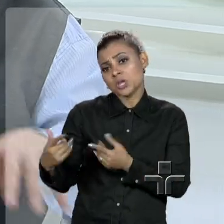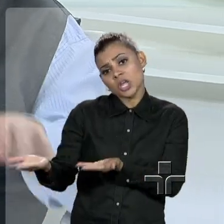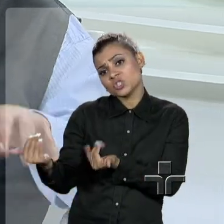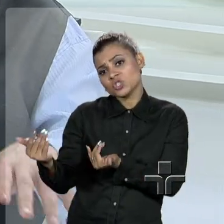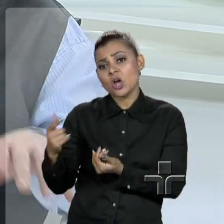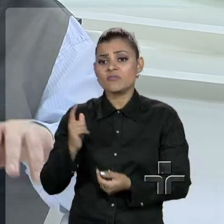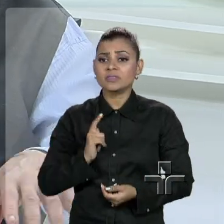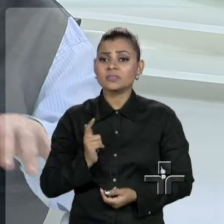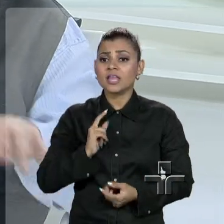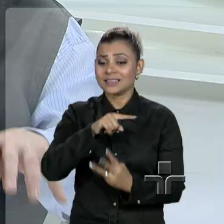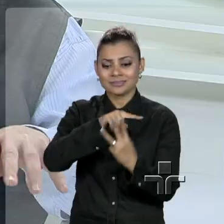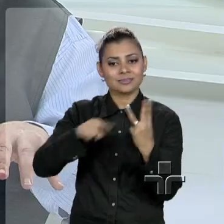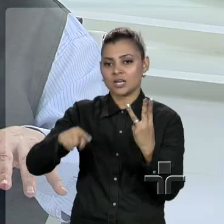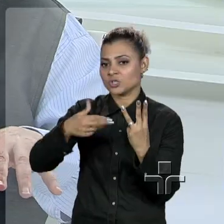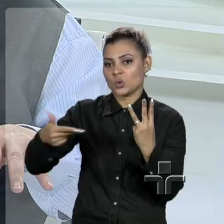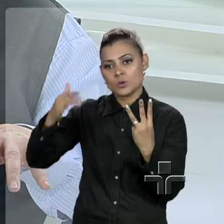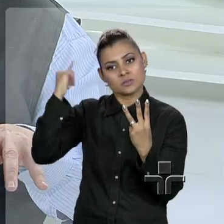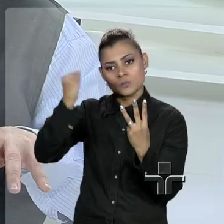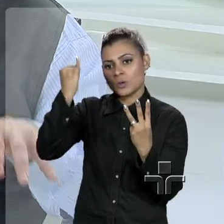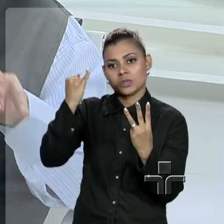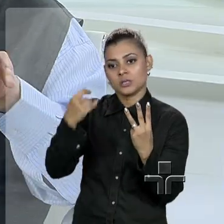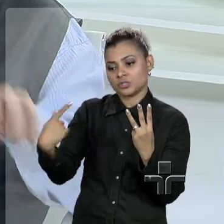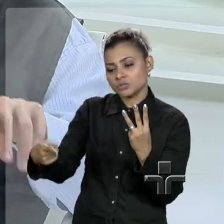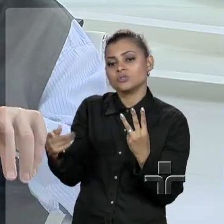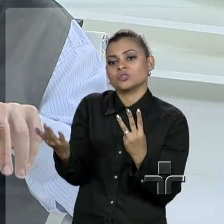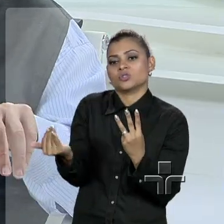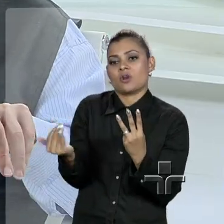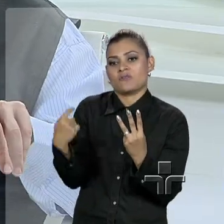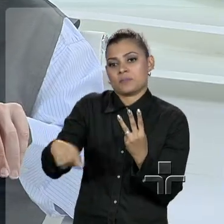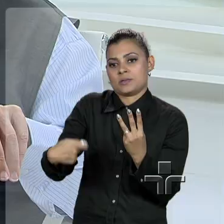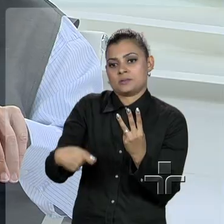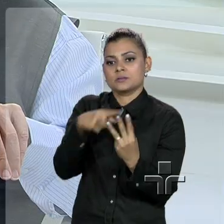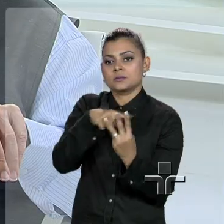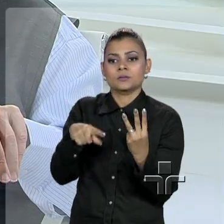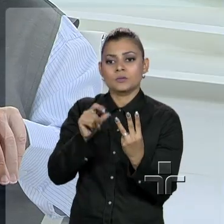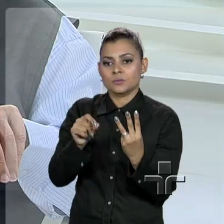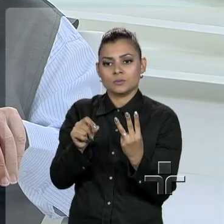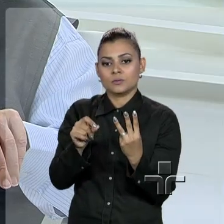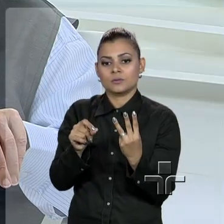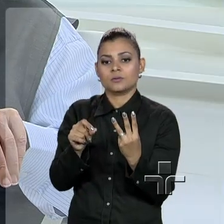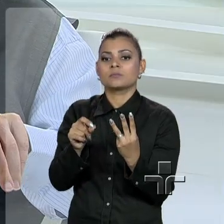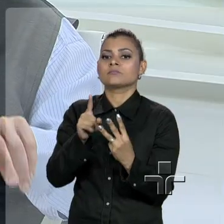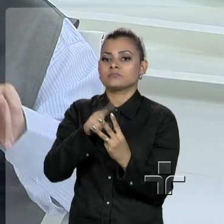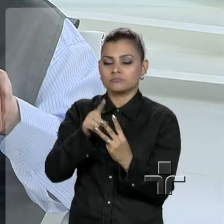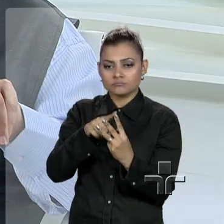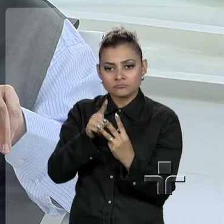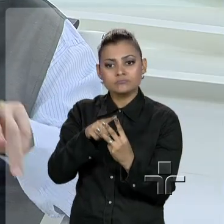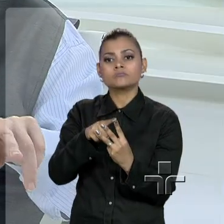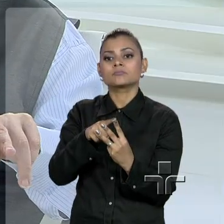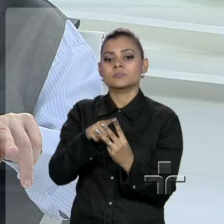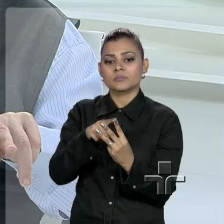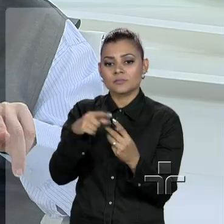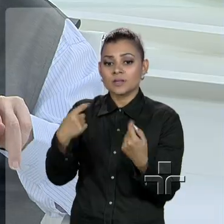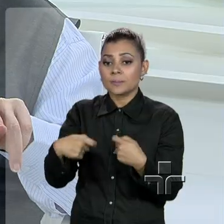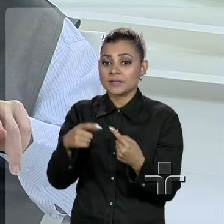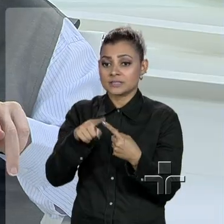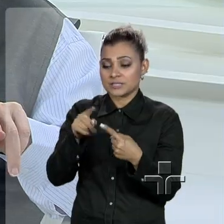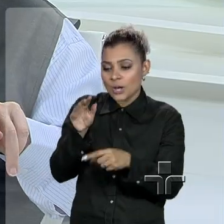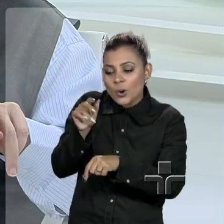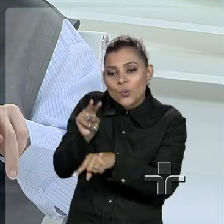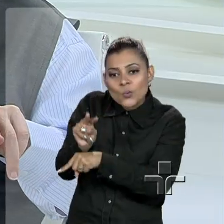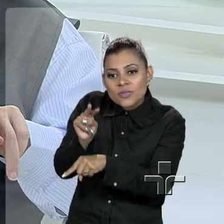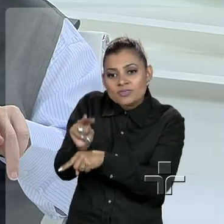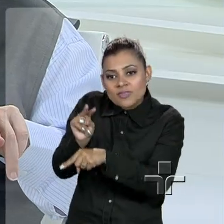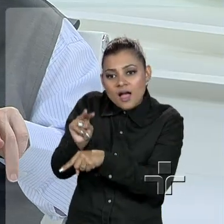de 3 coisas fundamentais: da assistência à gestante, dos